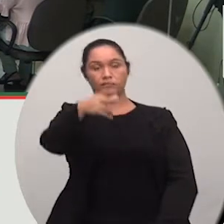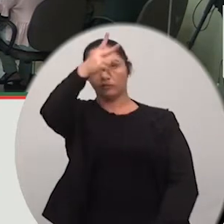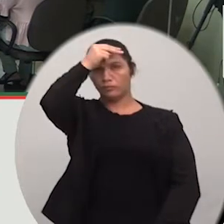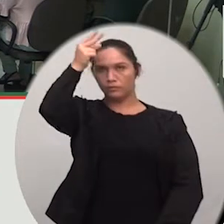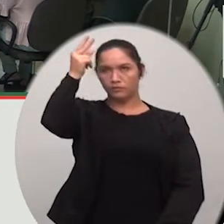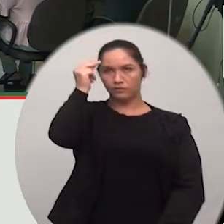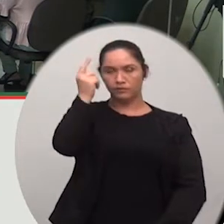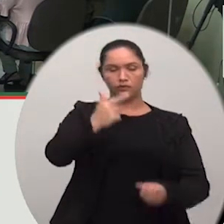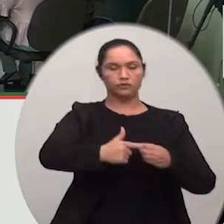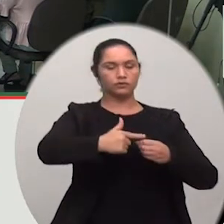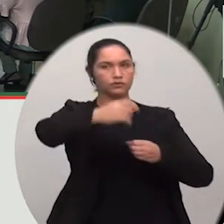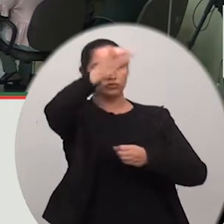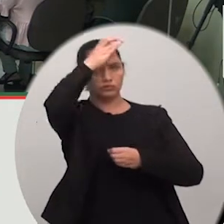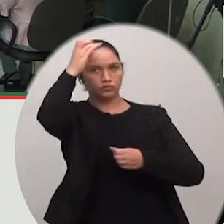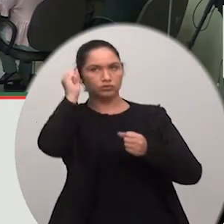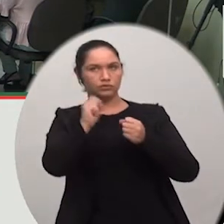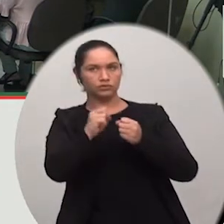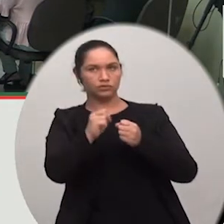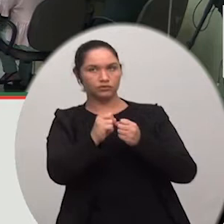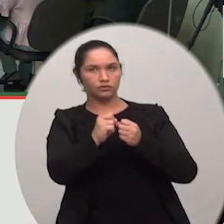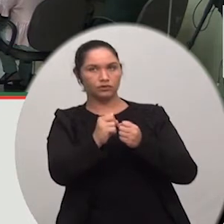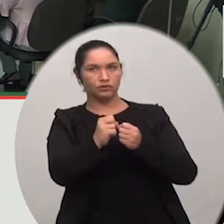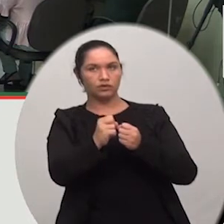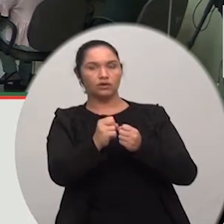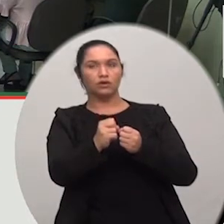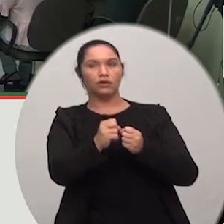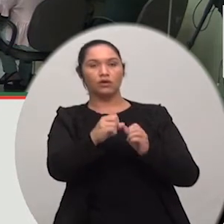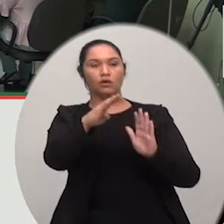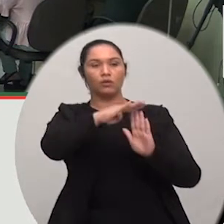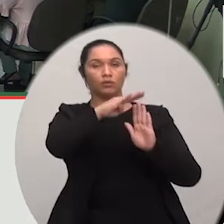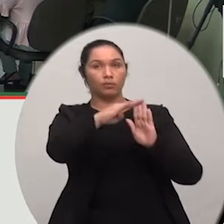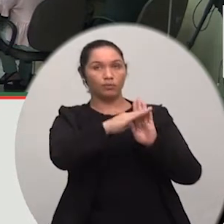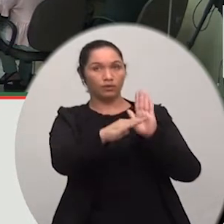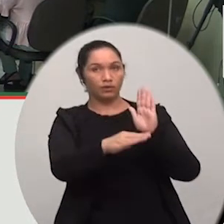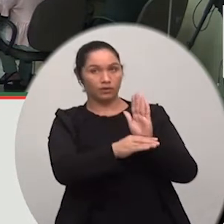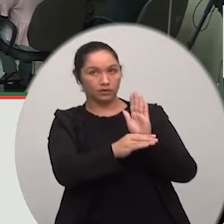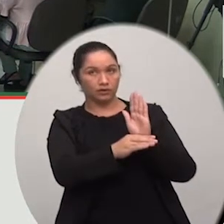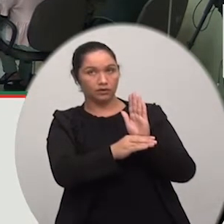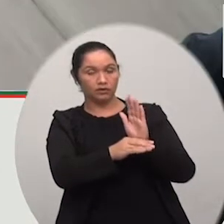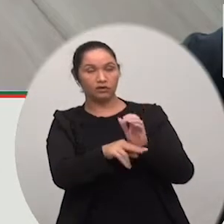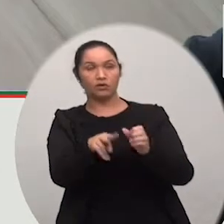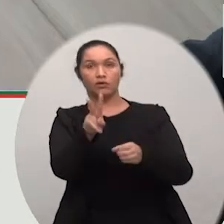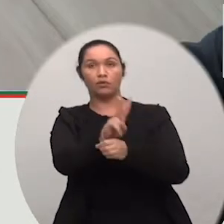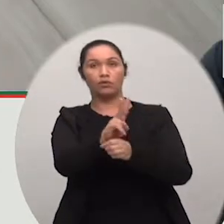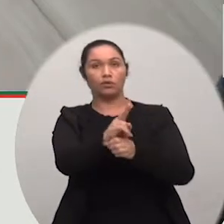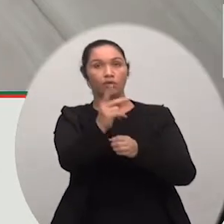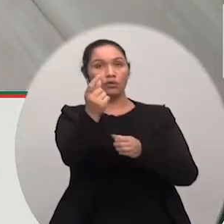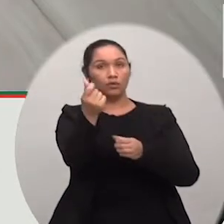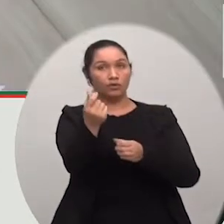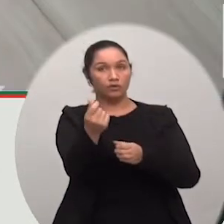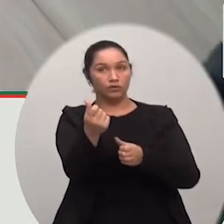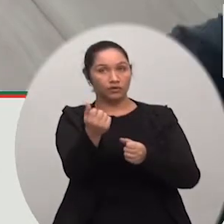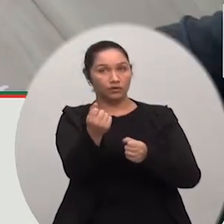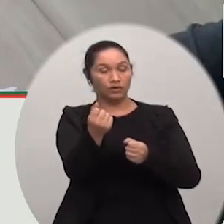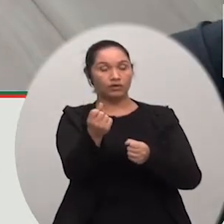municipal, que institui o Programa Especial de Regularização Fiscal do município de Criciúma, autoriza o